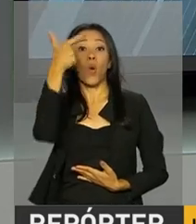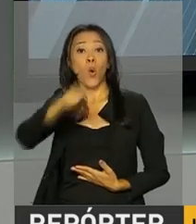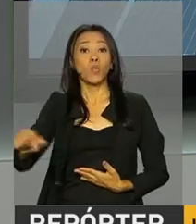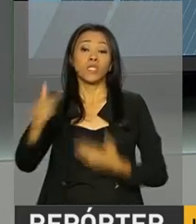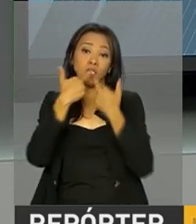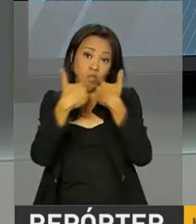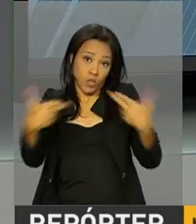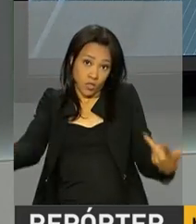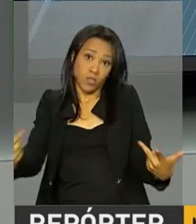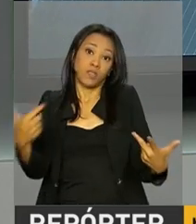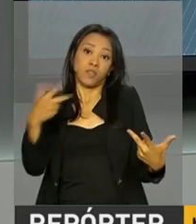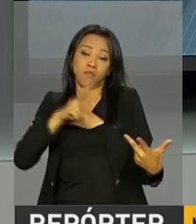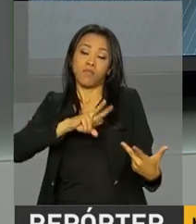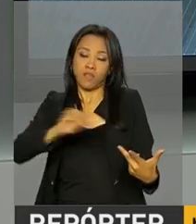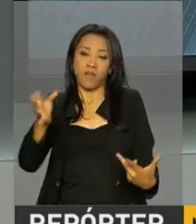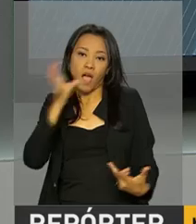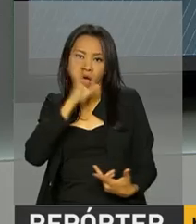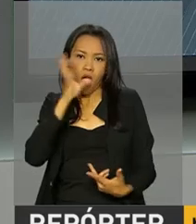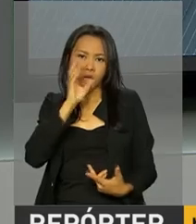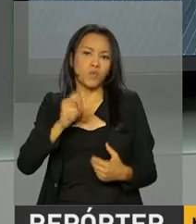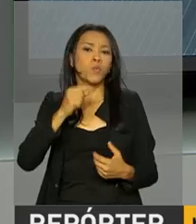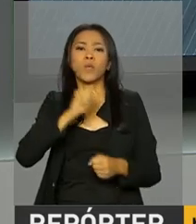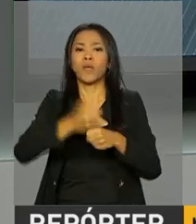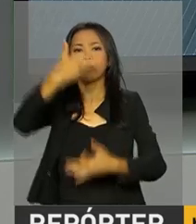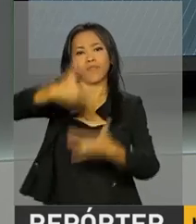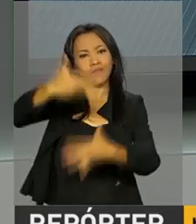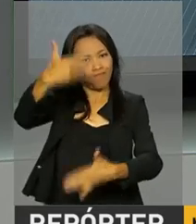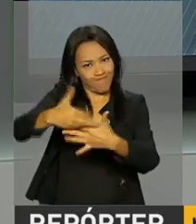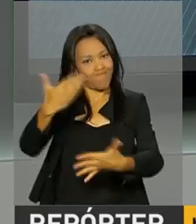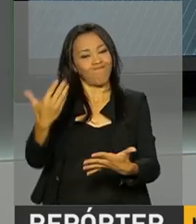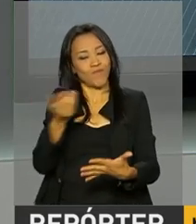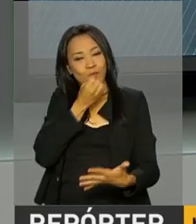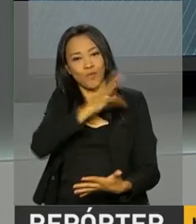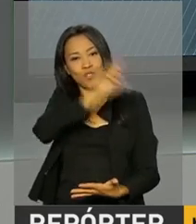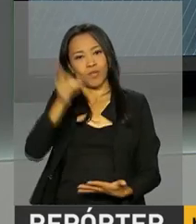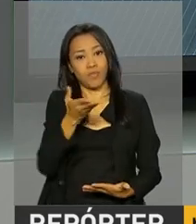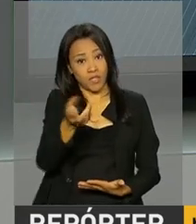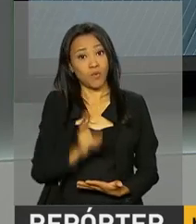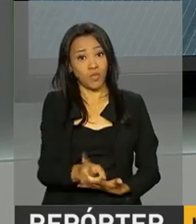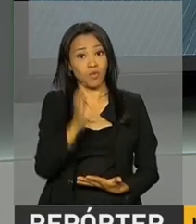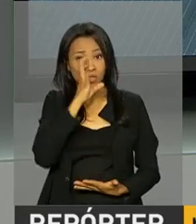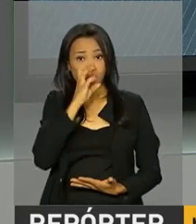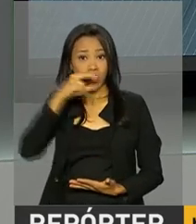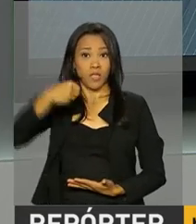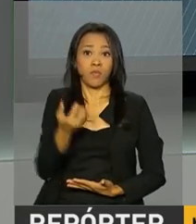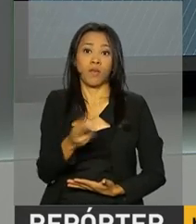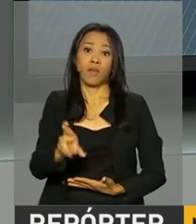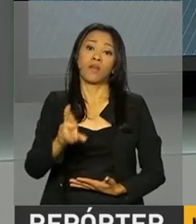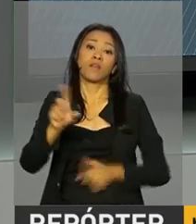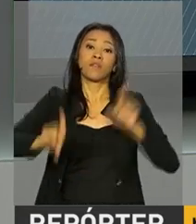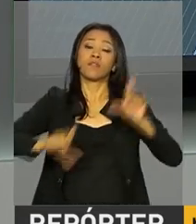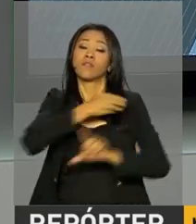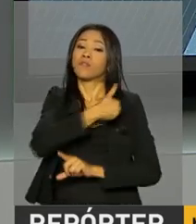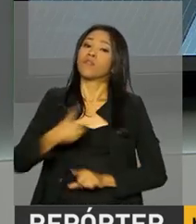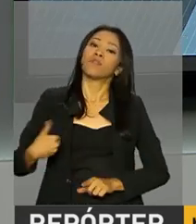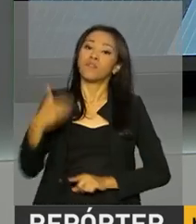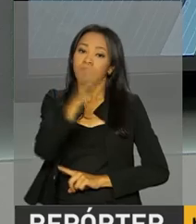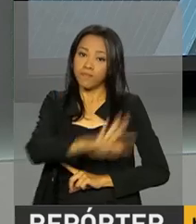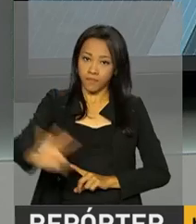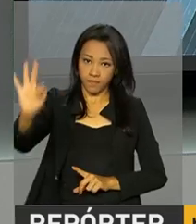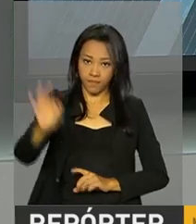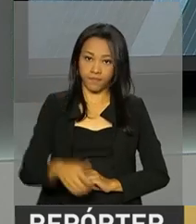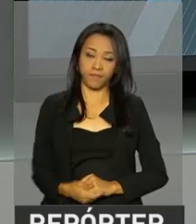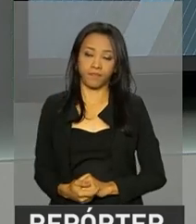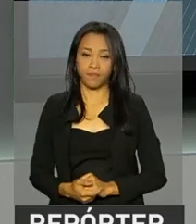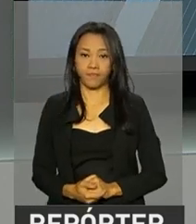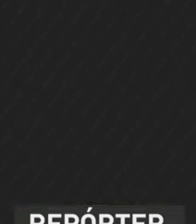notícias você acompanha também em nossas redes sociais um bom dia para você continue com a gente aqui na NBR a TV do Governo